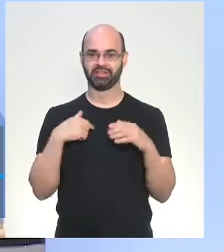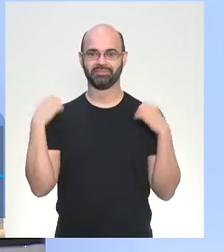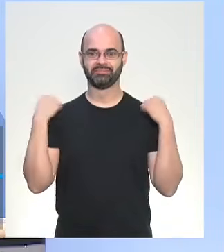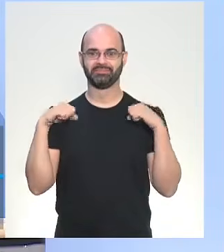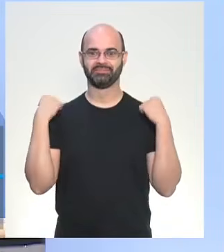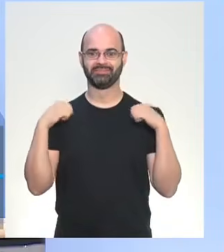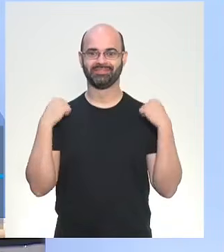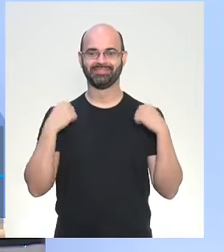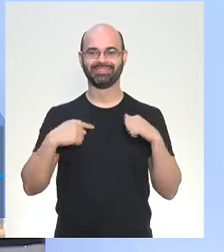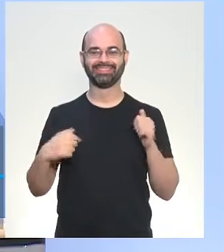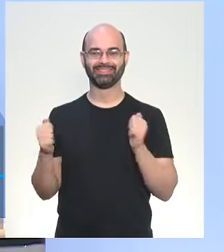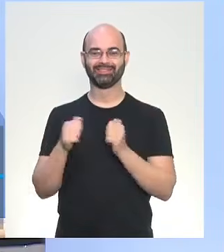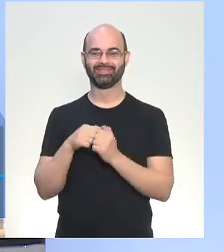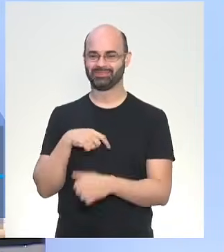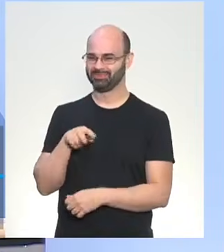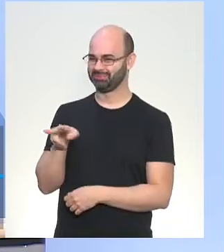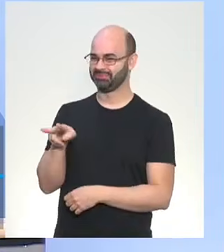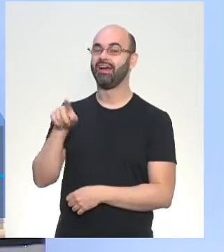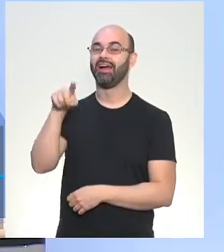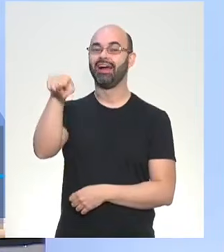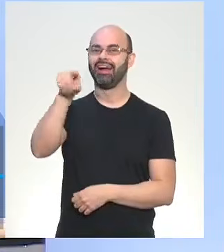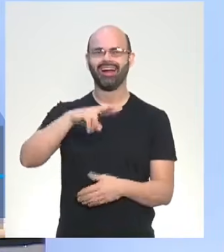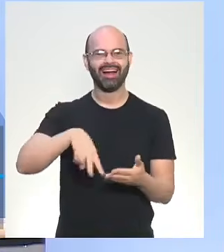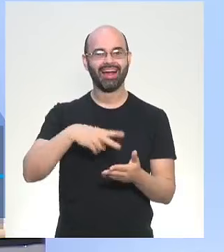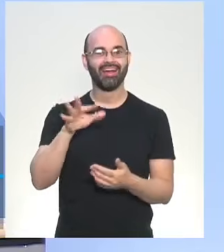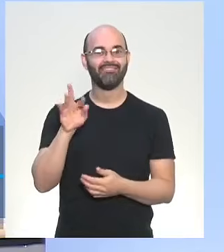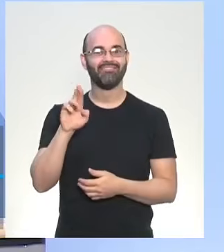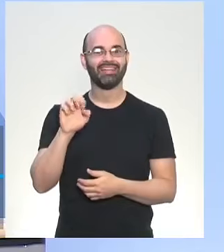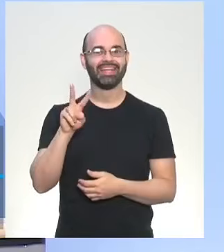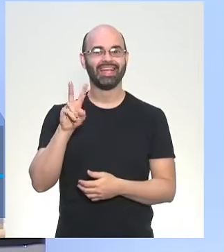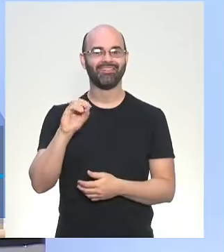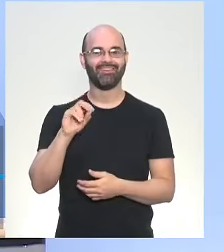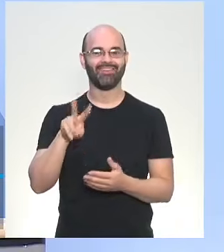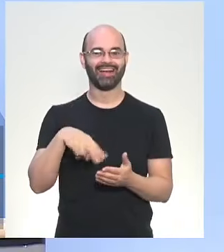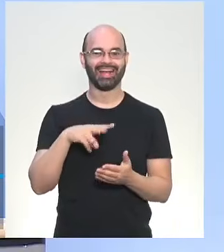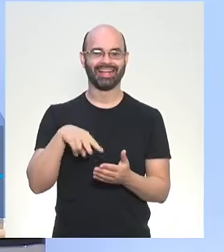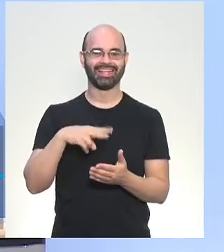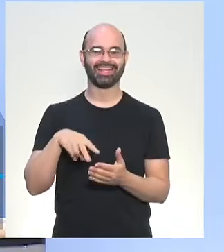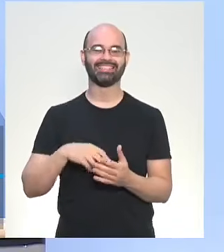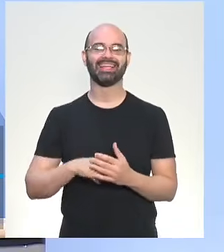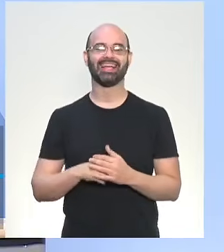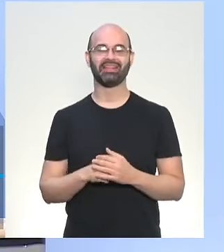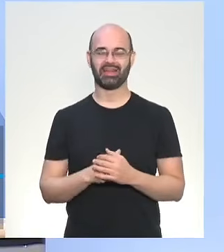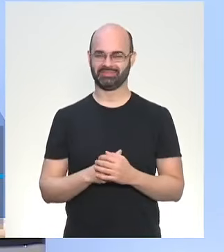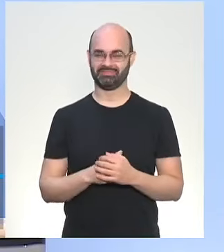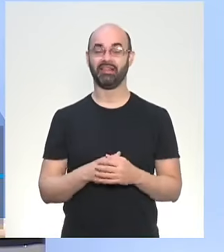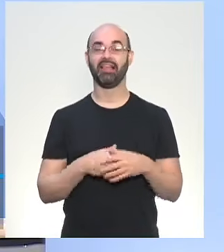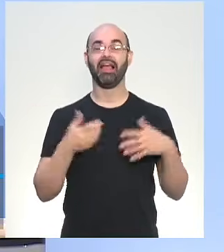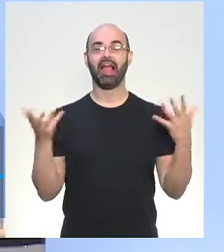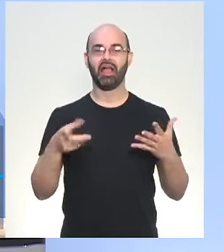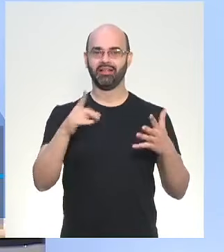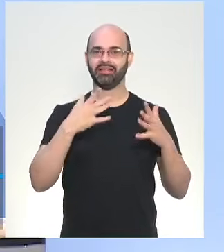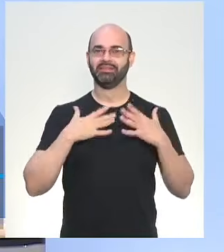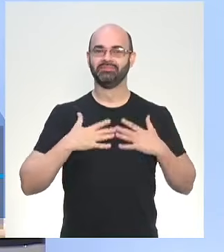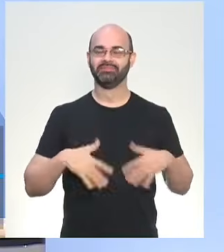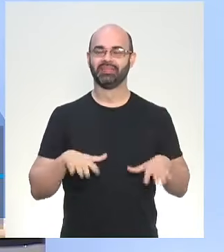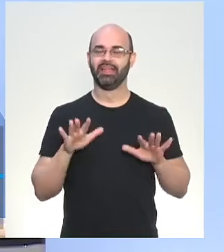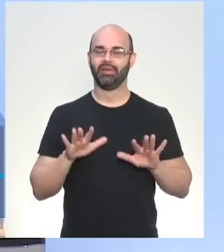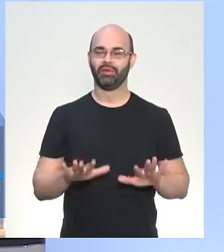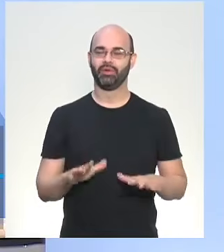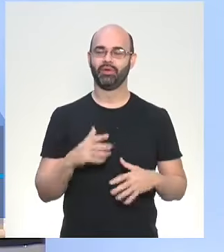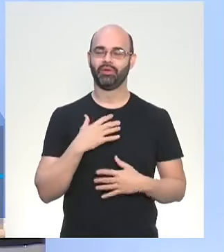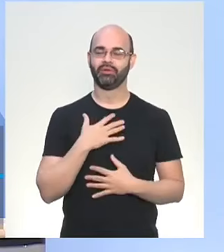com vocês. Vocês estavam dançando um frevo, então tenham calma, já vão aí